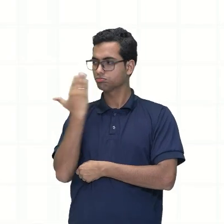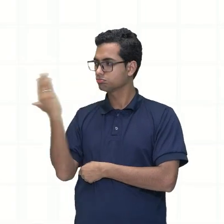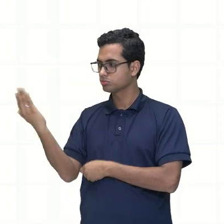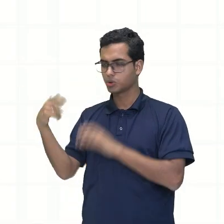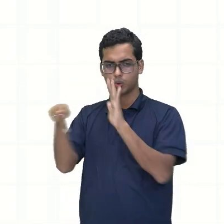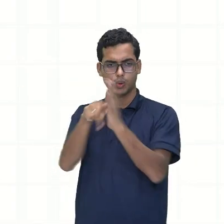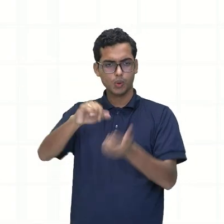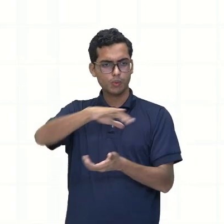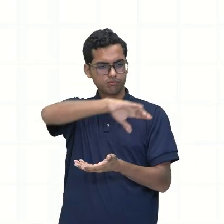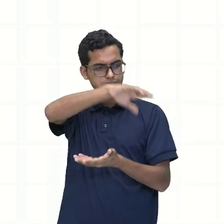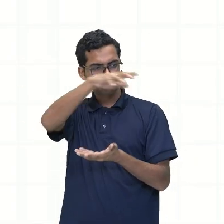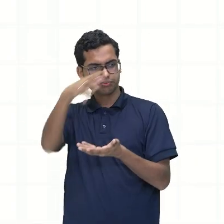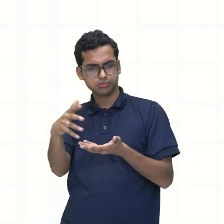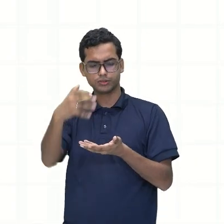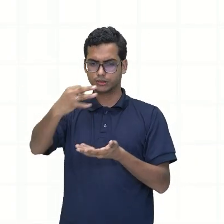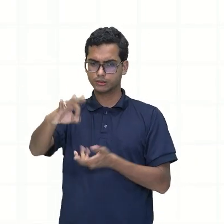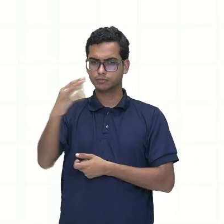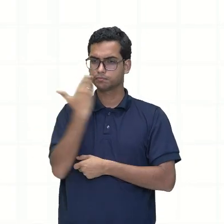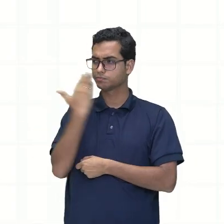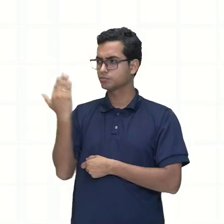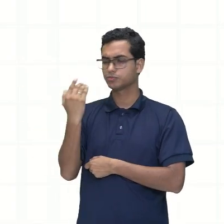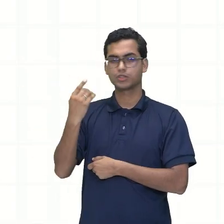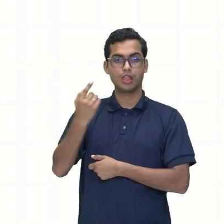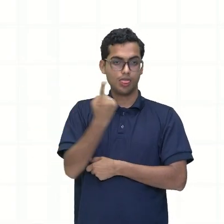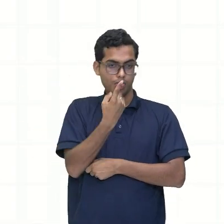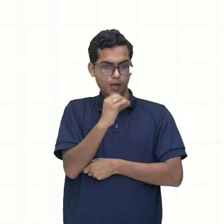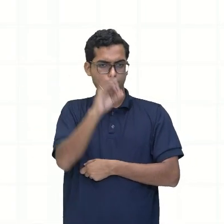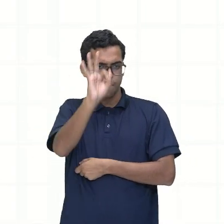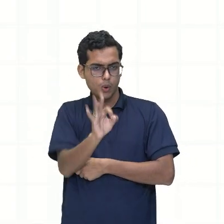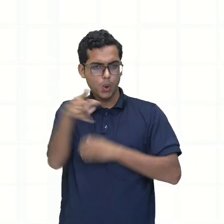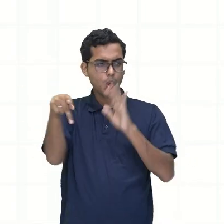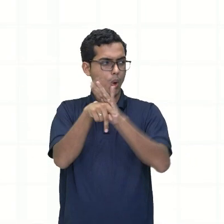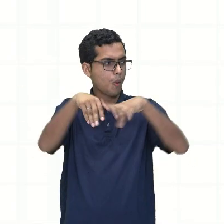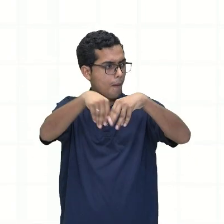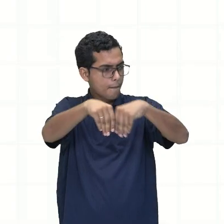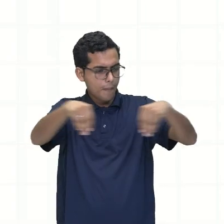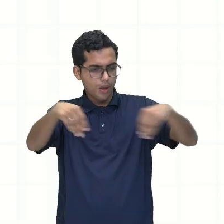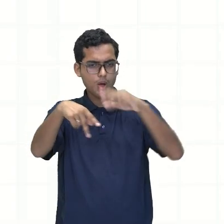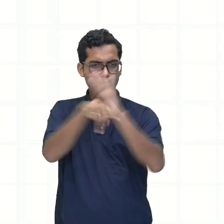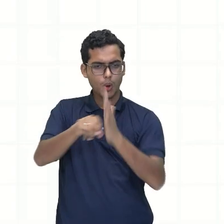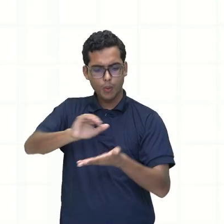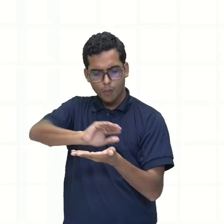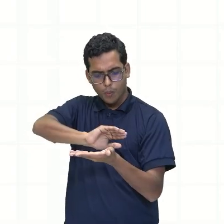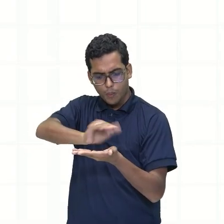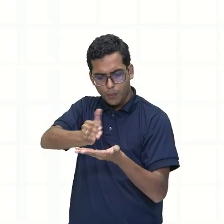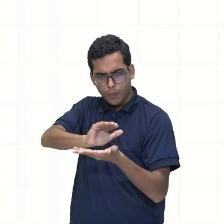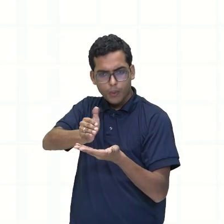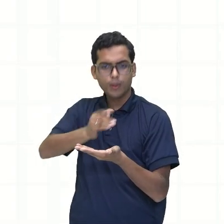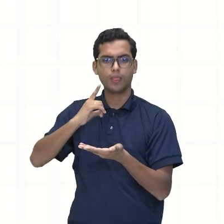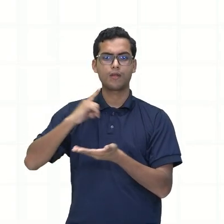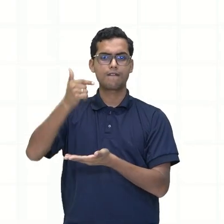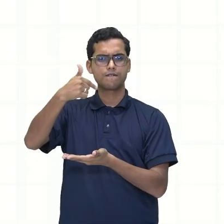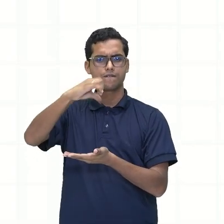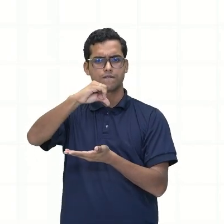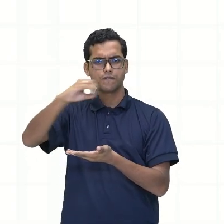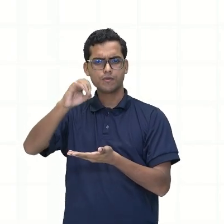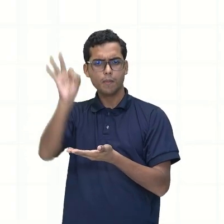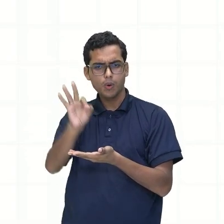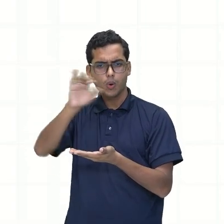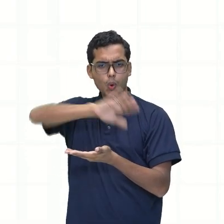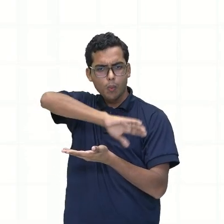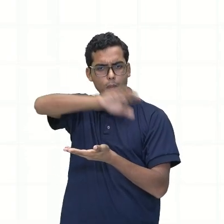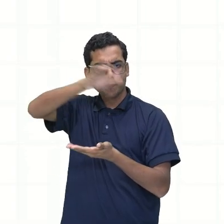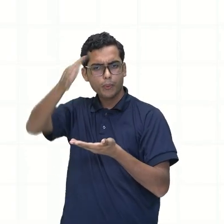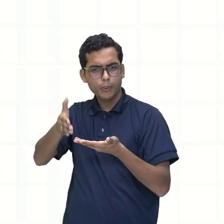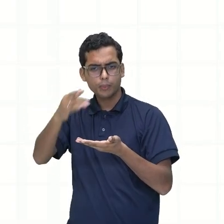estratosfera, certo? 10% do ozônio atmosférico está na troposfera e